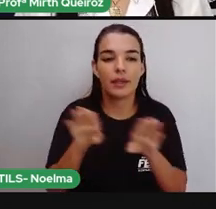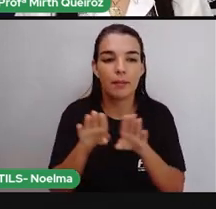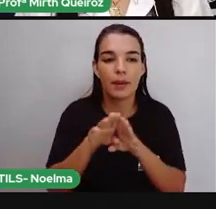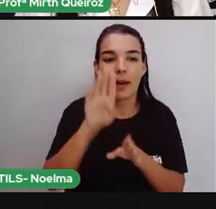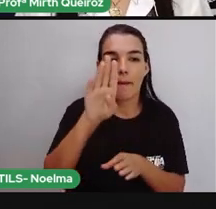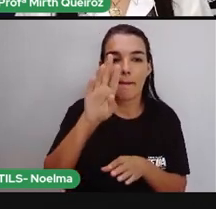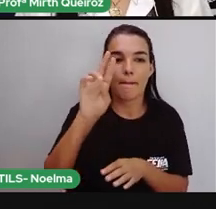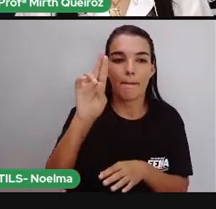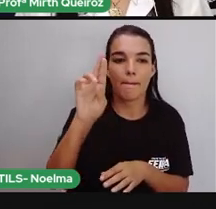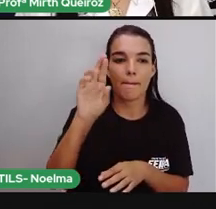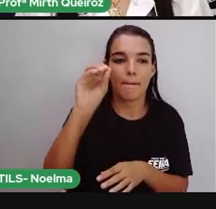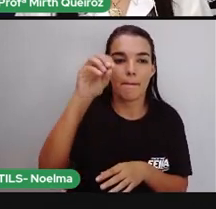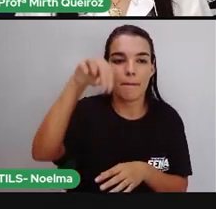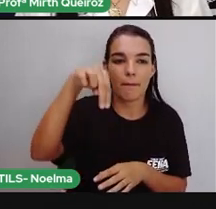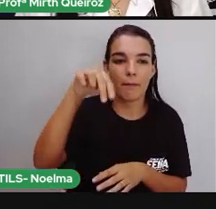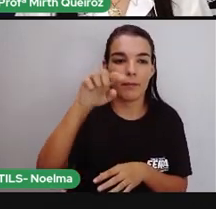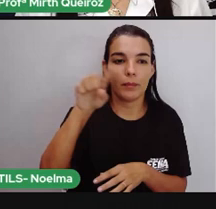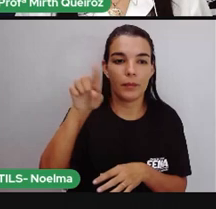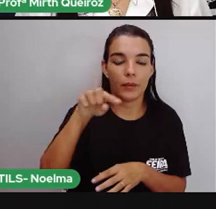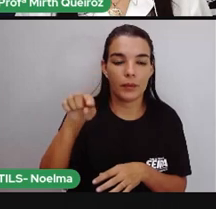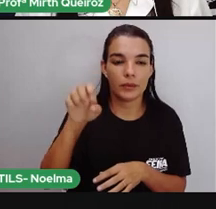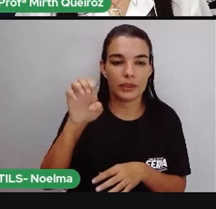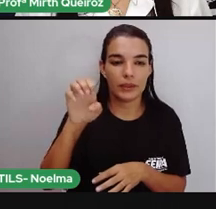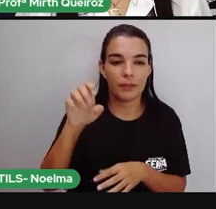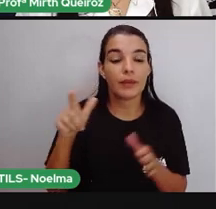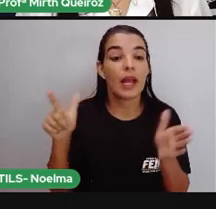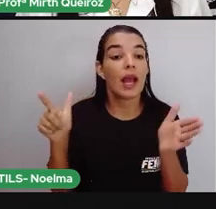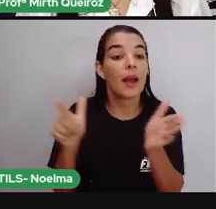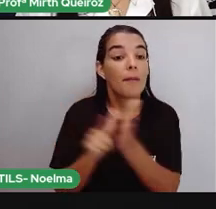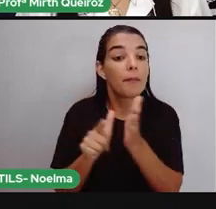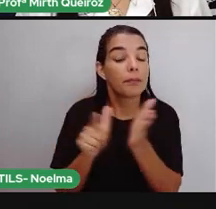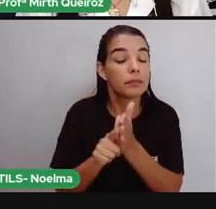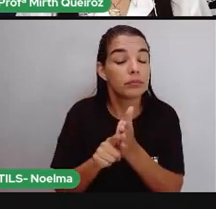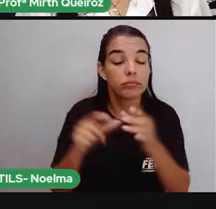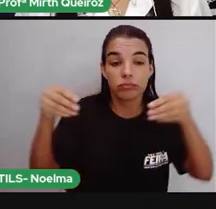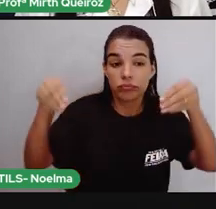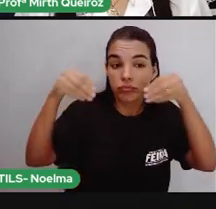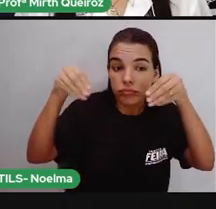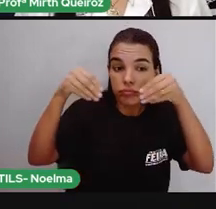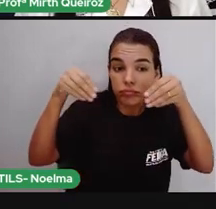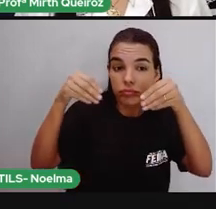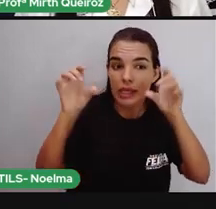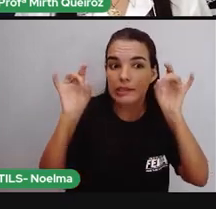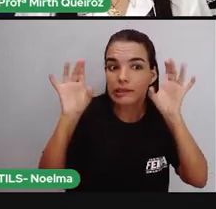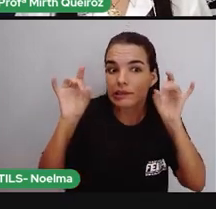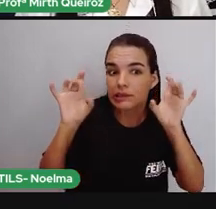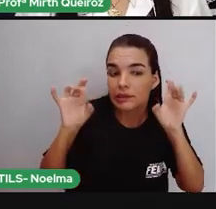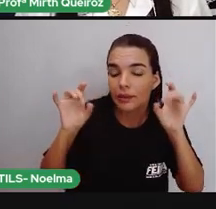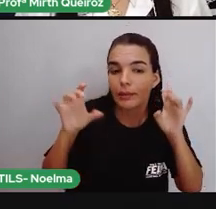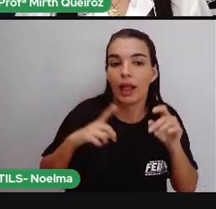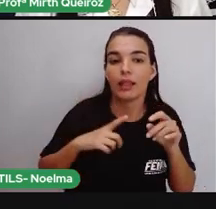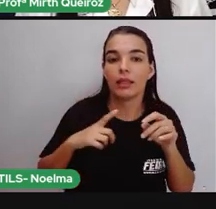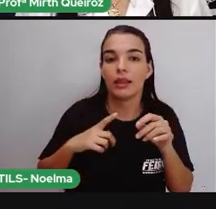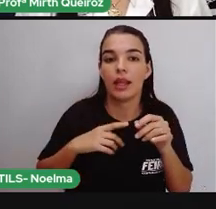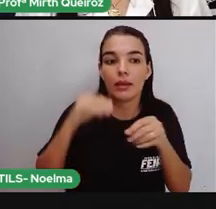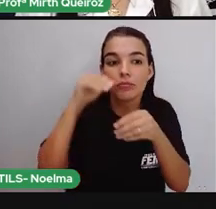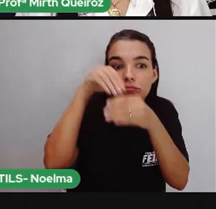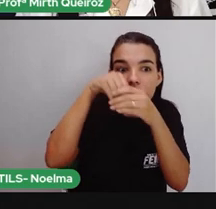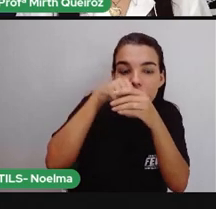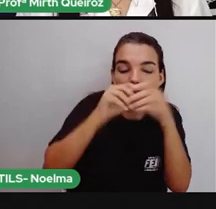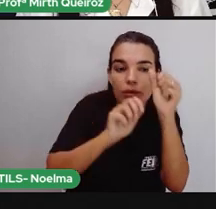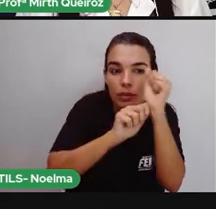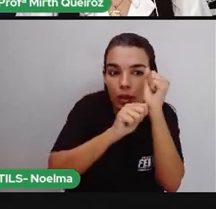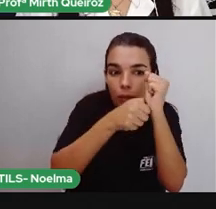E as cédulas são feitas com papéis e tintas especiais, com elementos de segurança para evitar